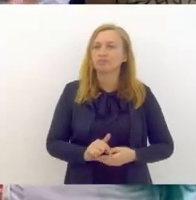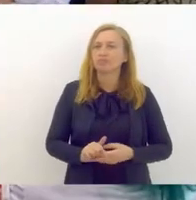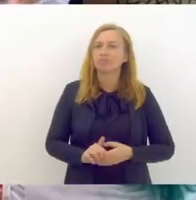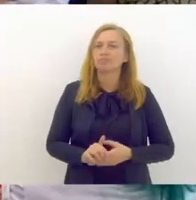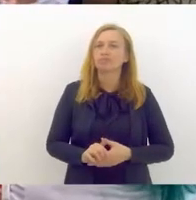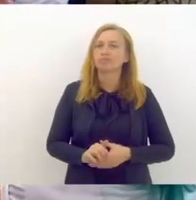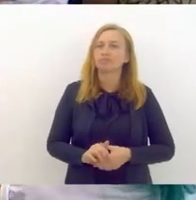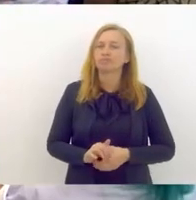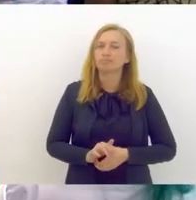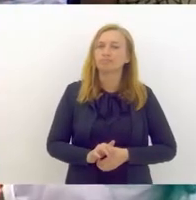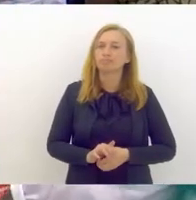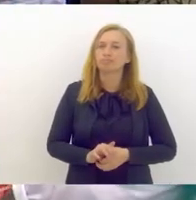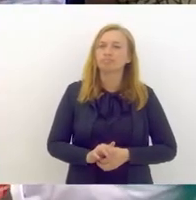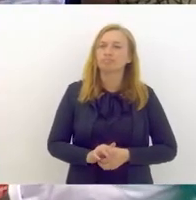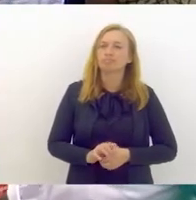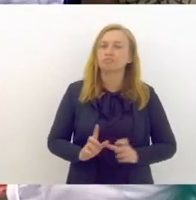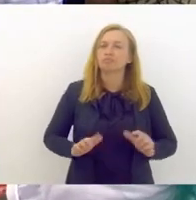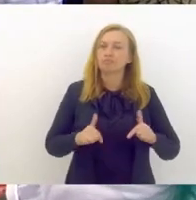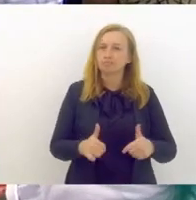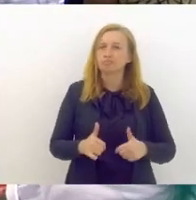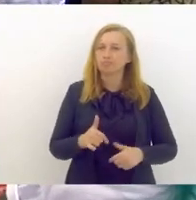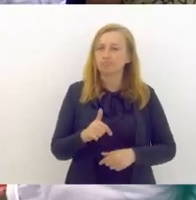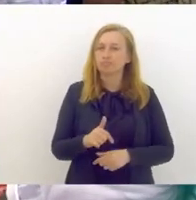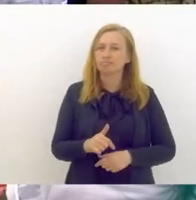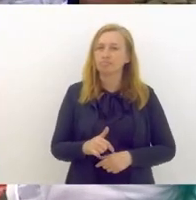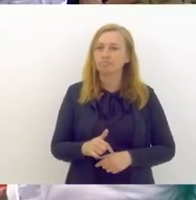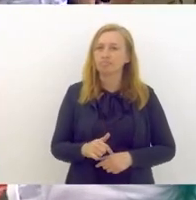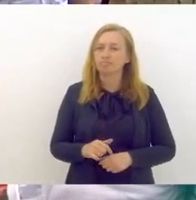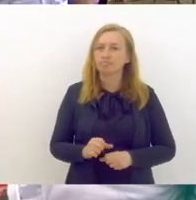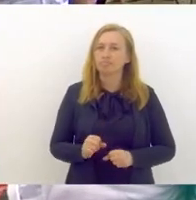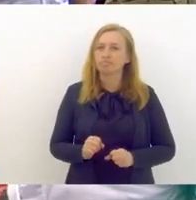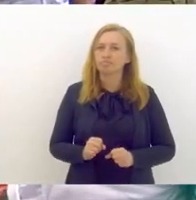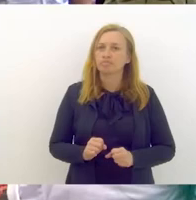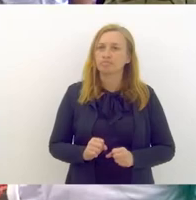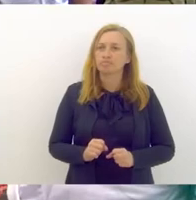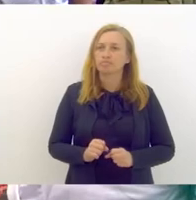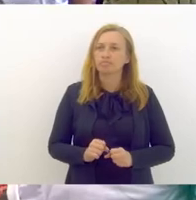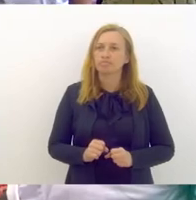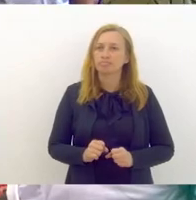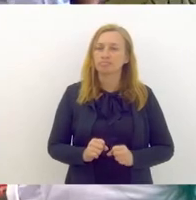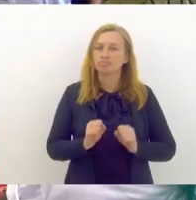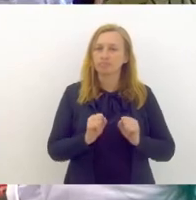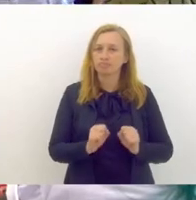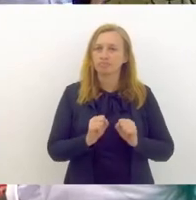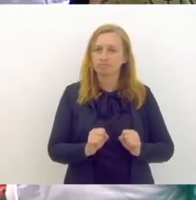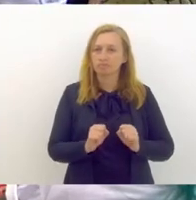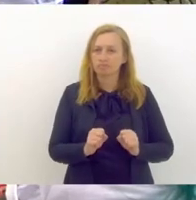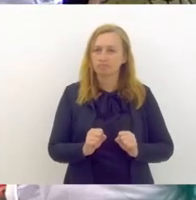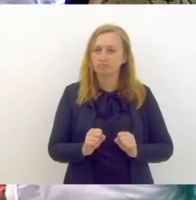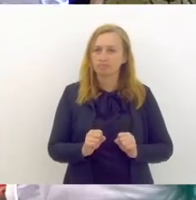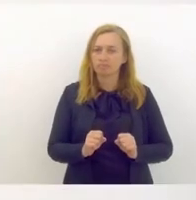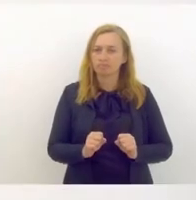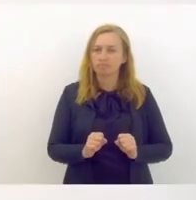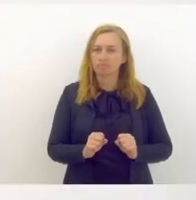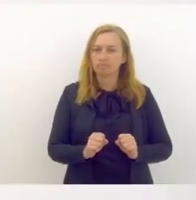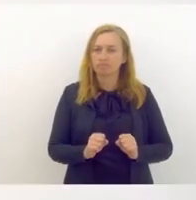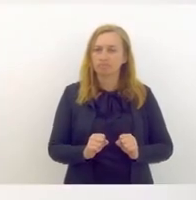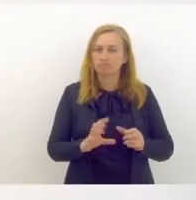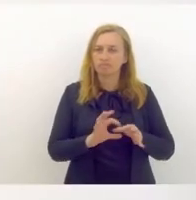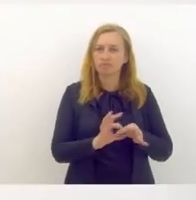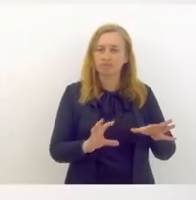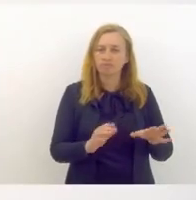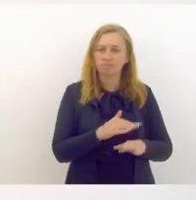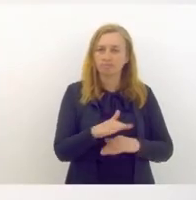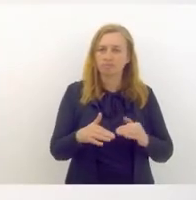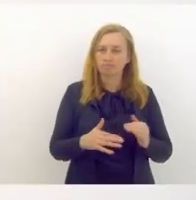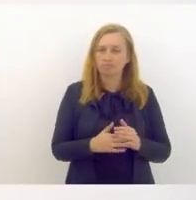E que, através desse ato, né, a gente desse legitimidade à sociedade civil que está aqui presente. Porque as audiências